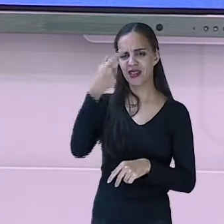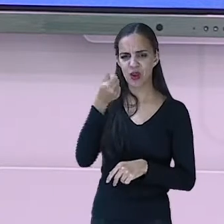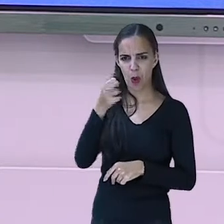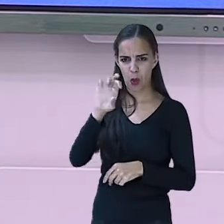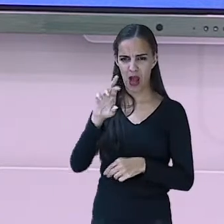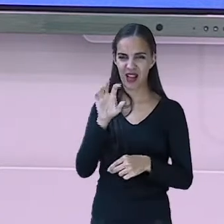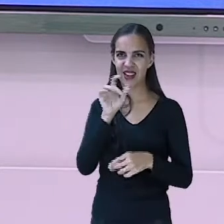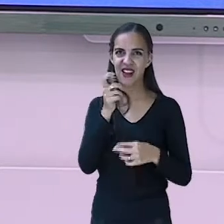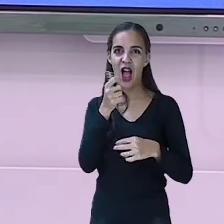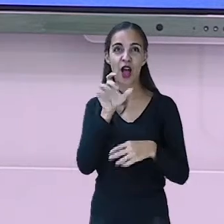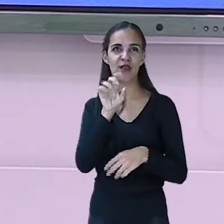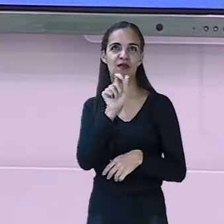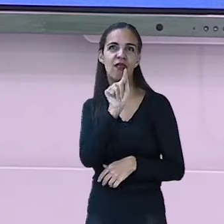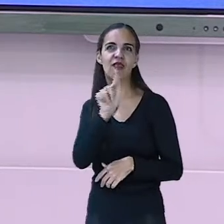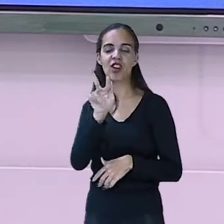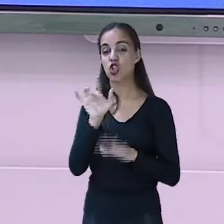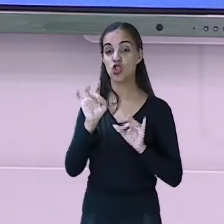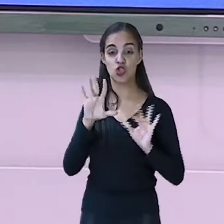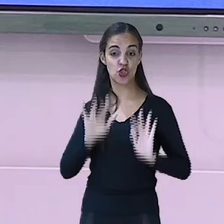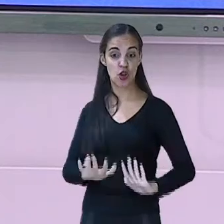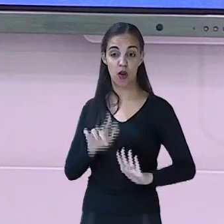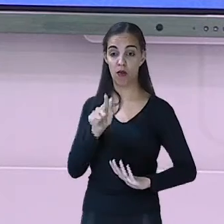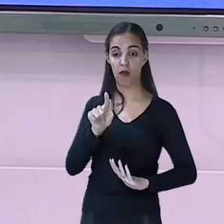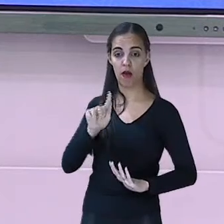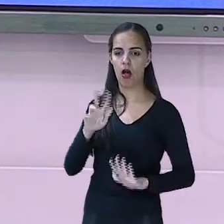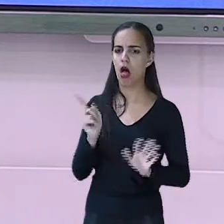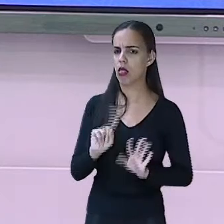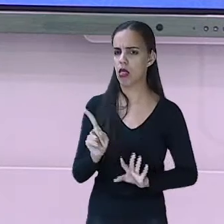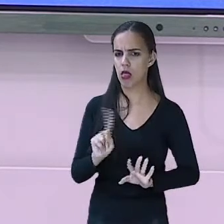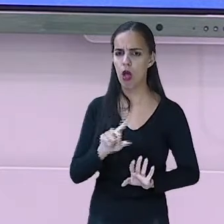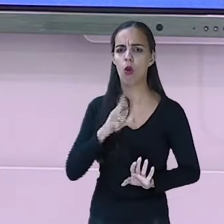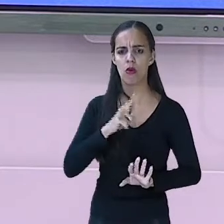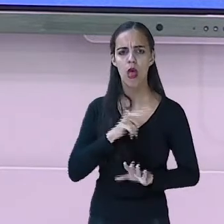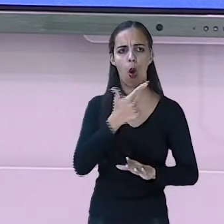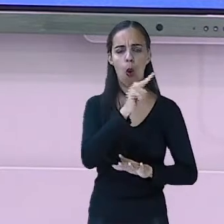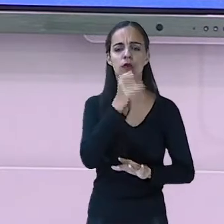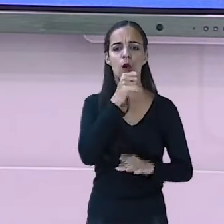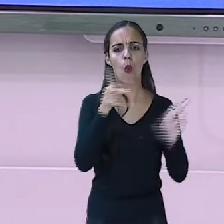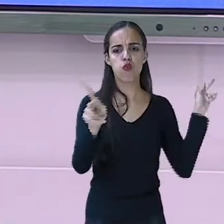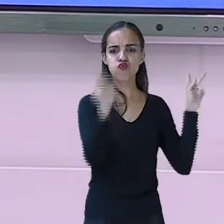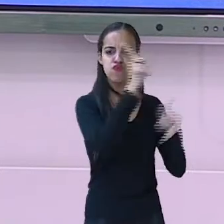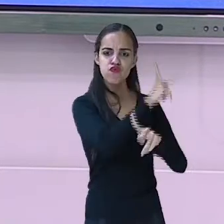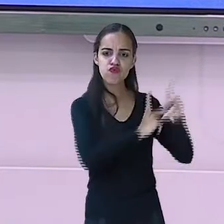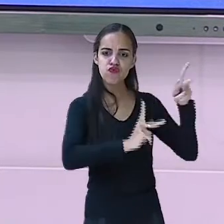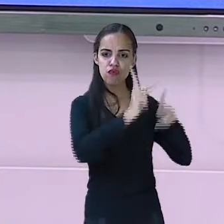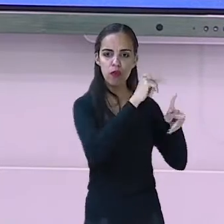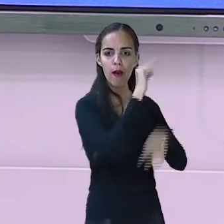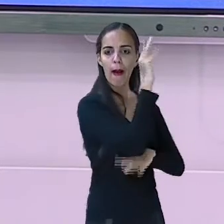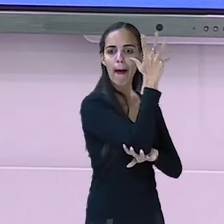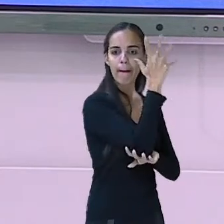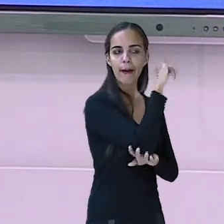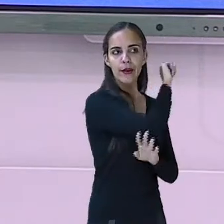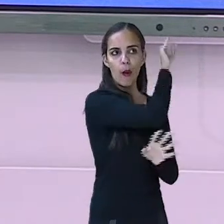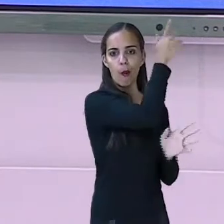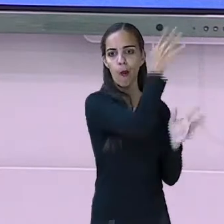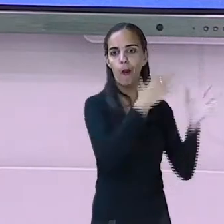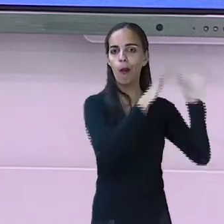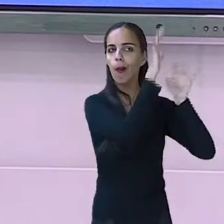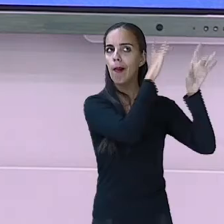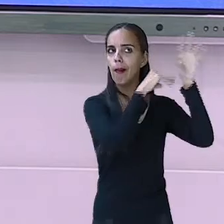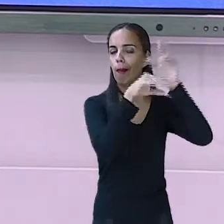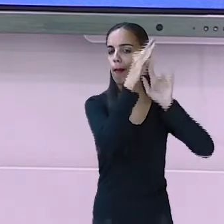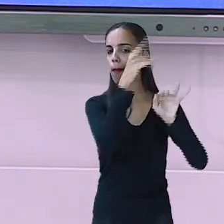Os rios, eles correm em direção ao mar e eles vão recebendo